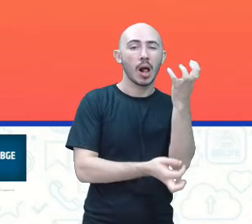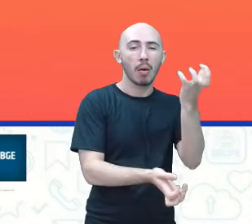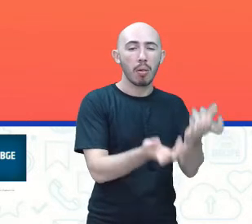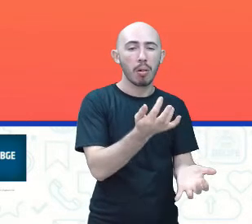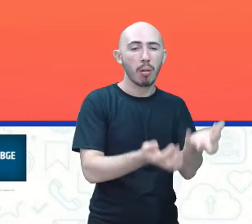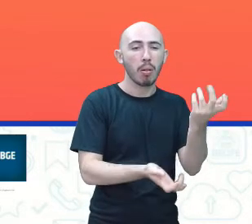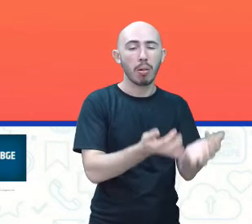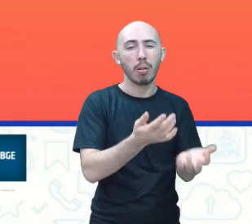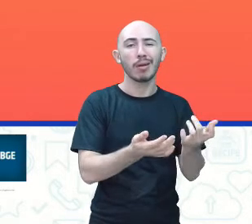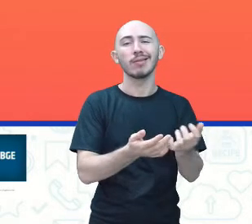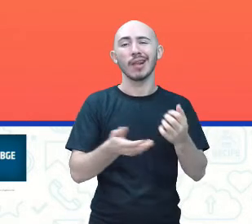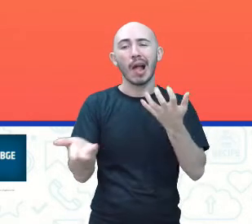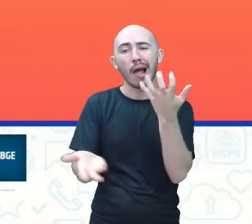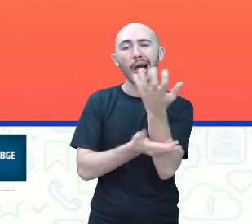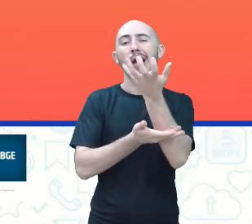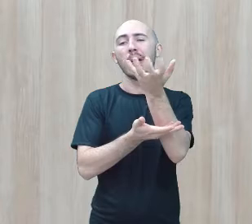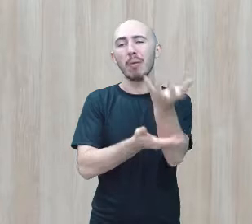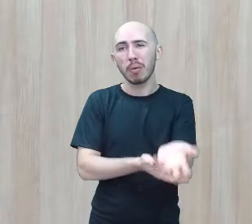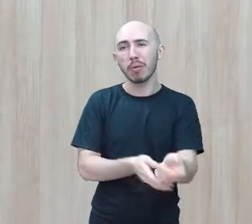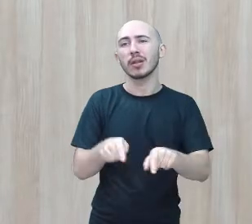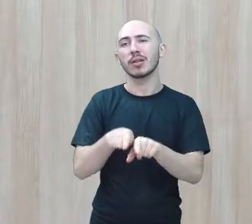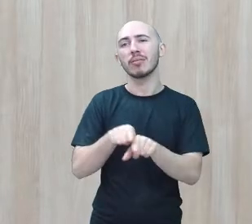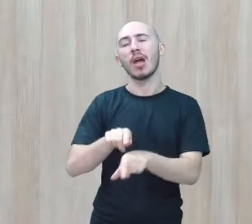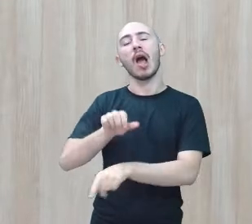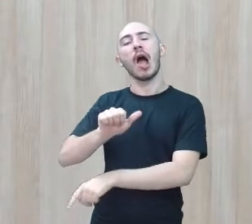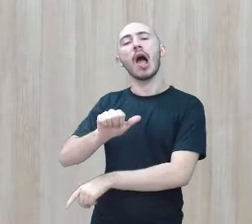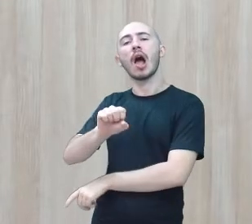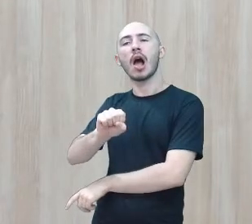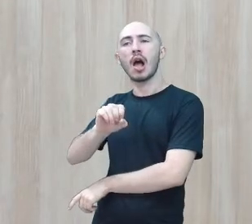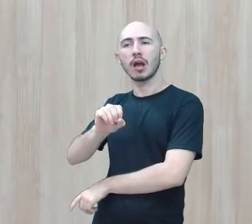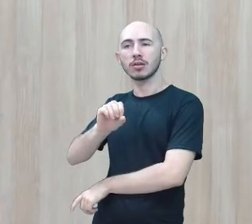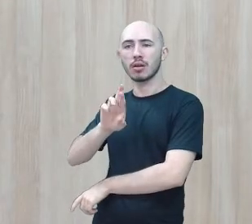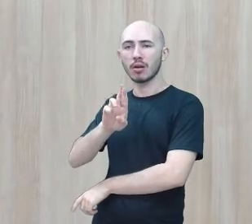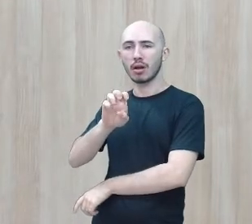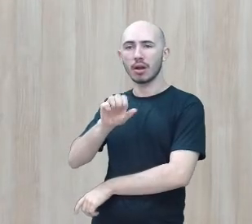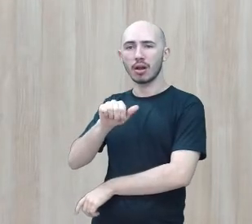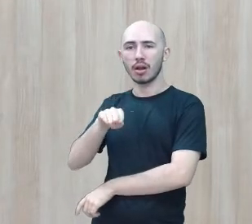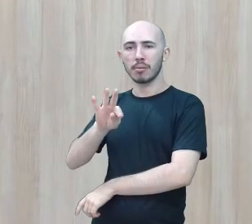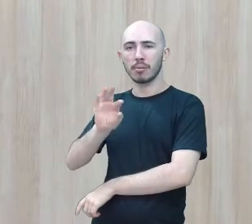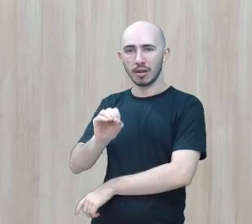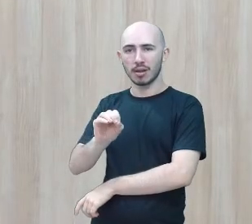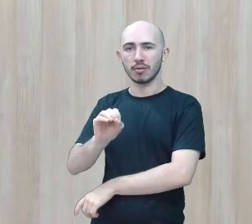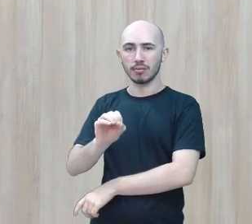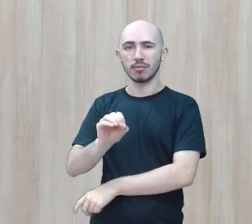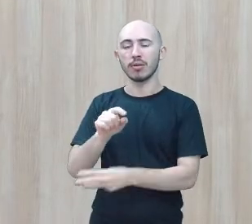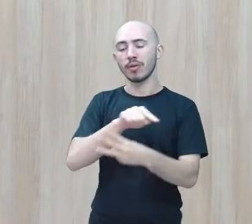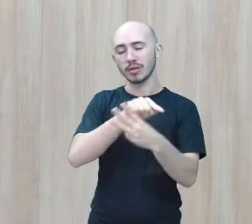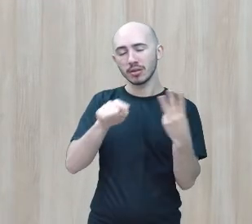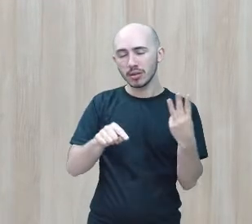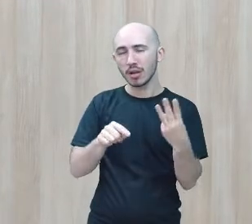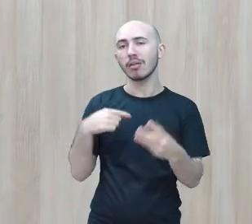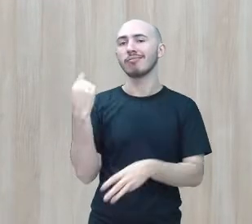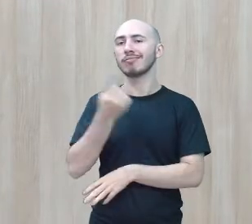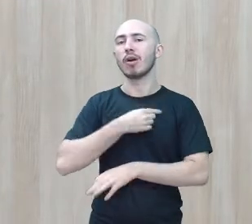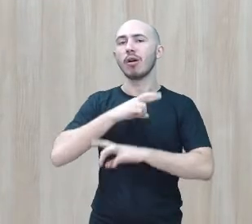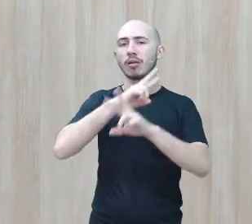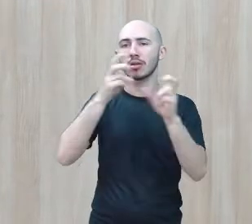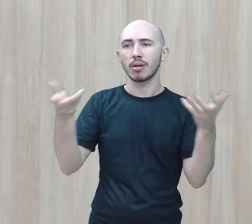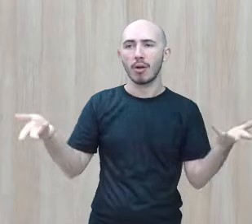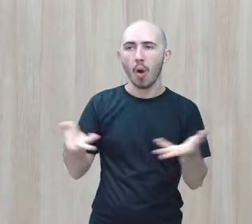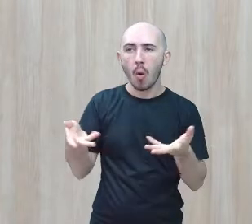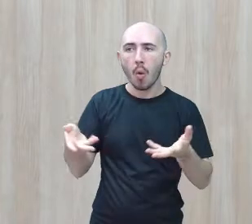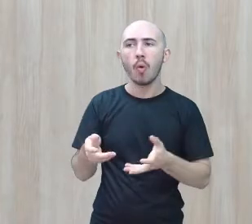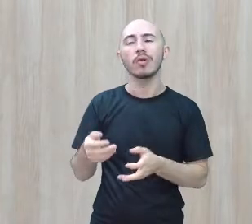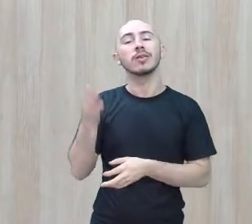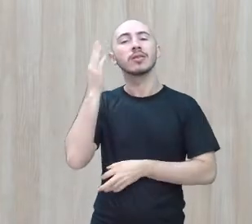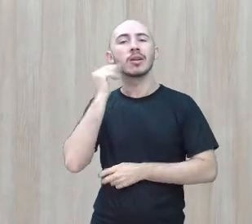o assoreamento. Então, nessa aula de hoje, a gente vai conversar principalmente sobre esses três, sabendo que